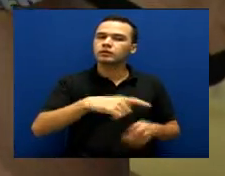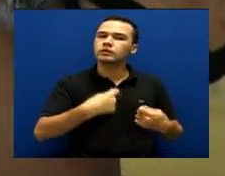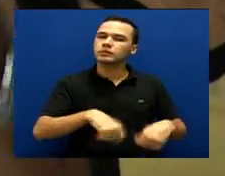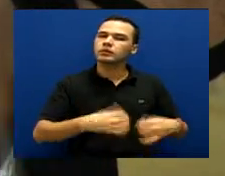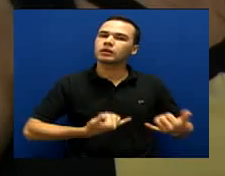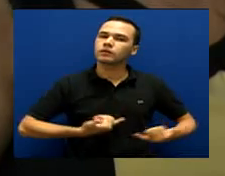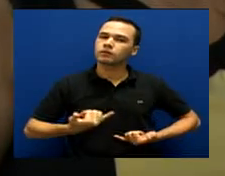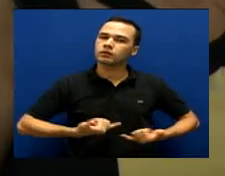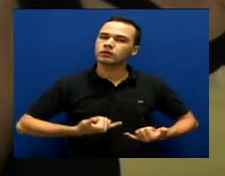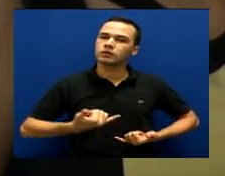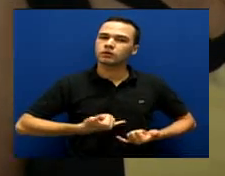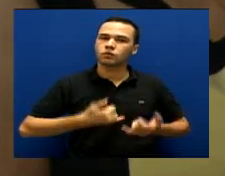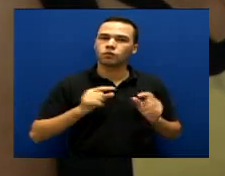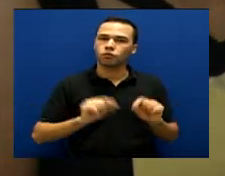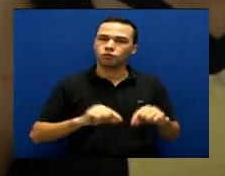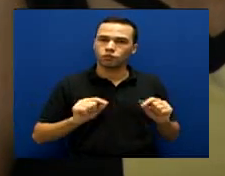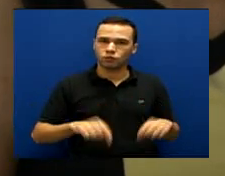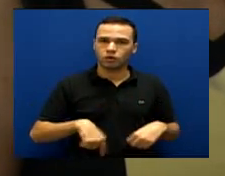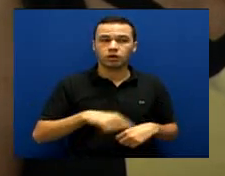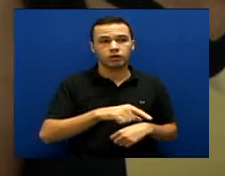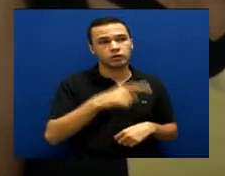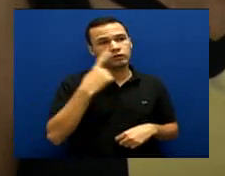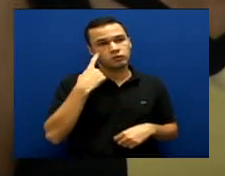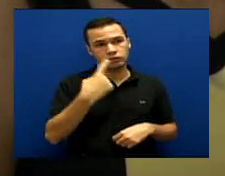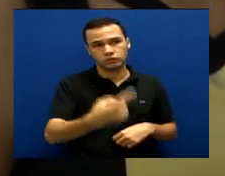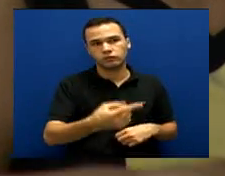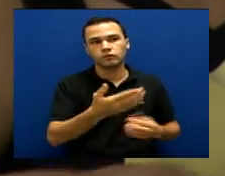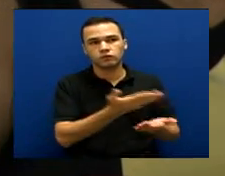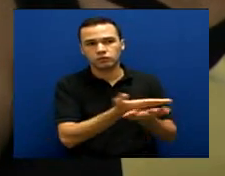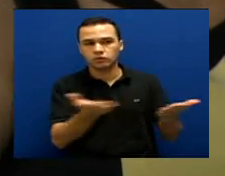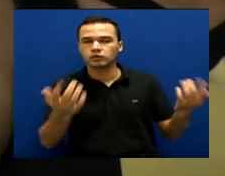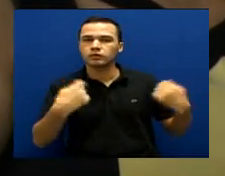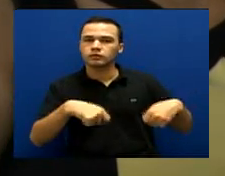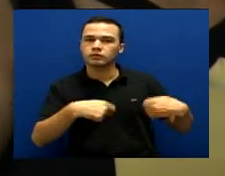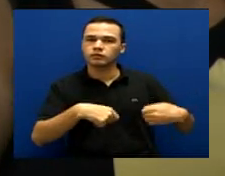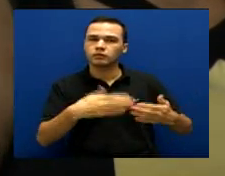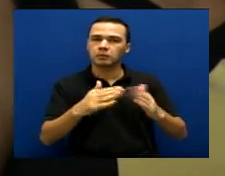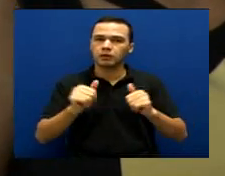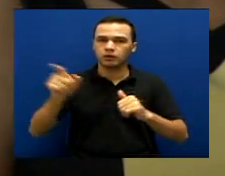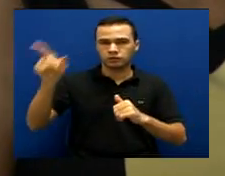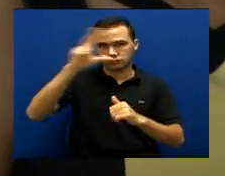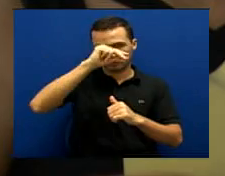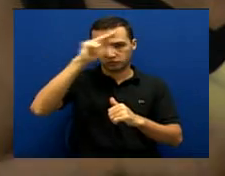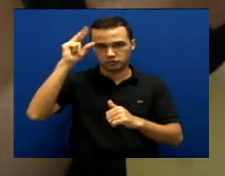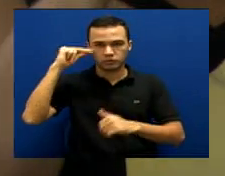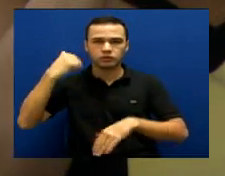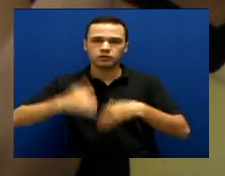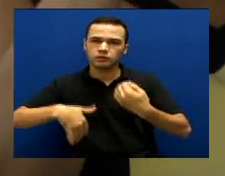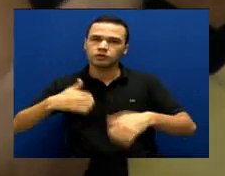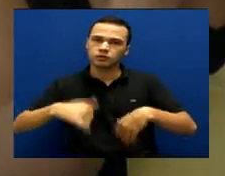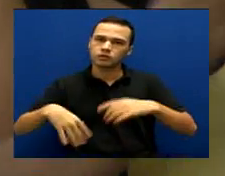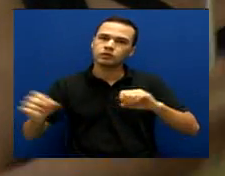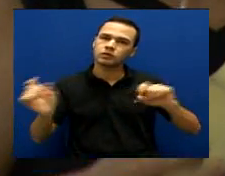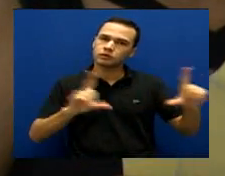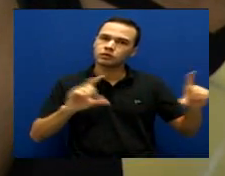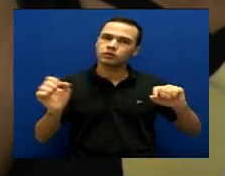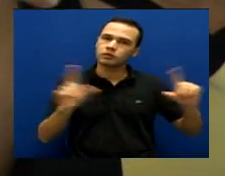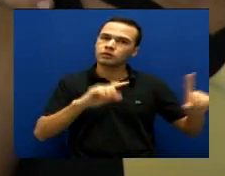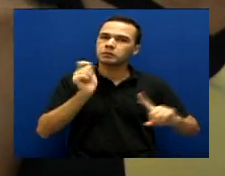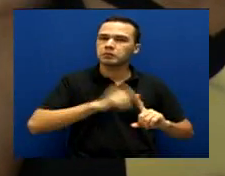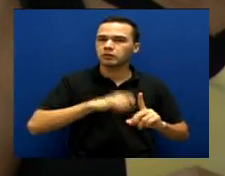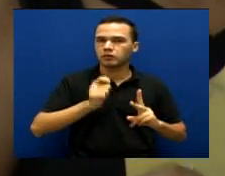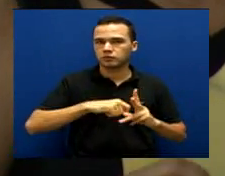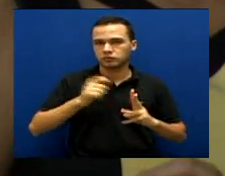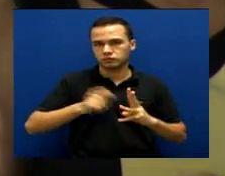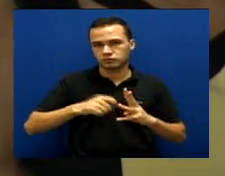exatamente isso hoje são vocês deveriam pedir à prefeitura que apresentasse pra vocês a todo mês vamos